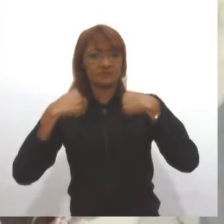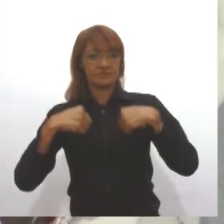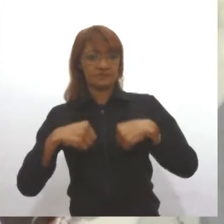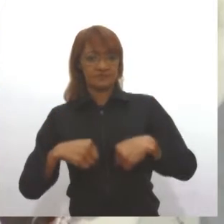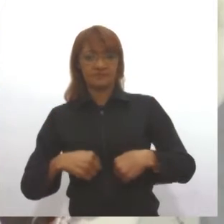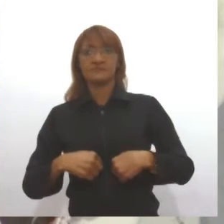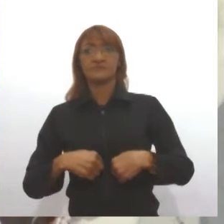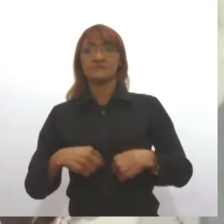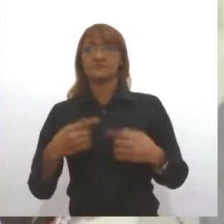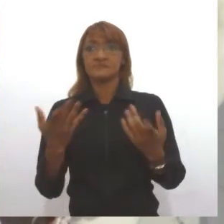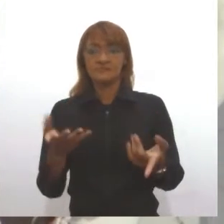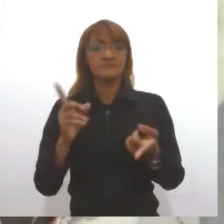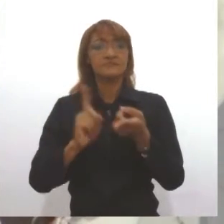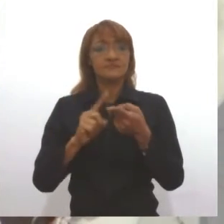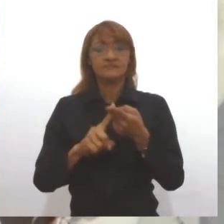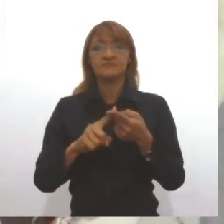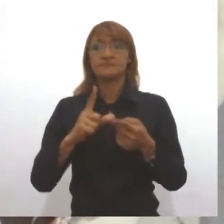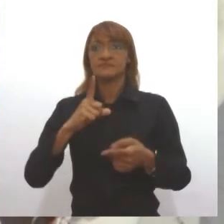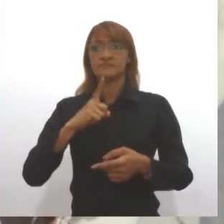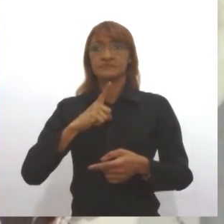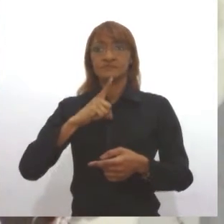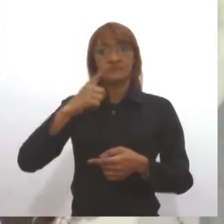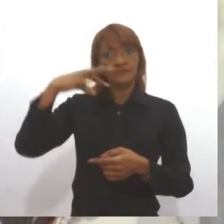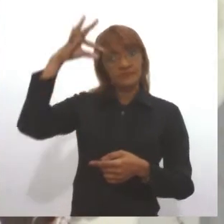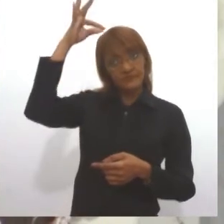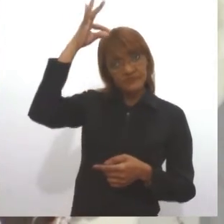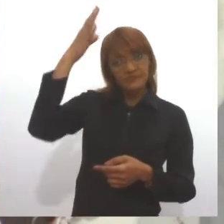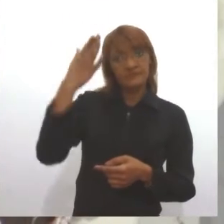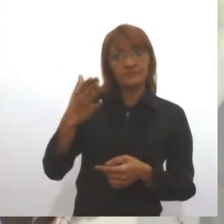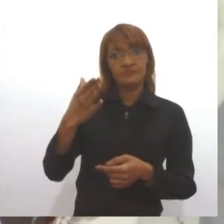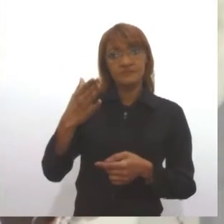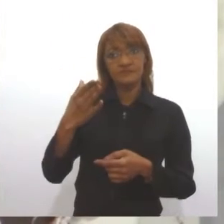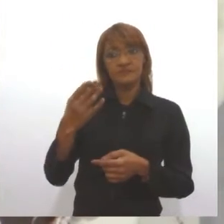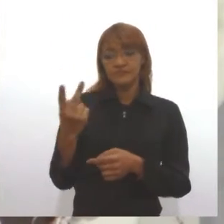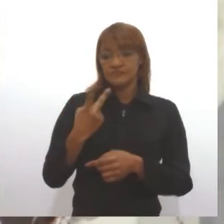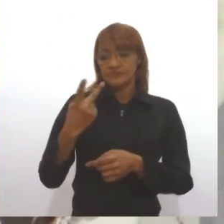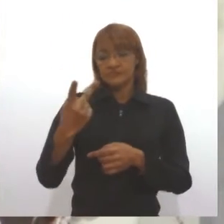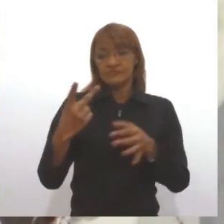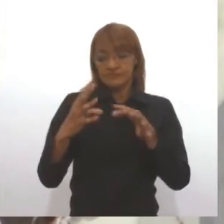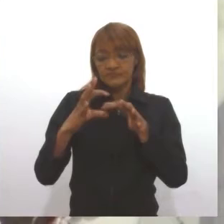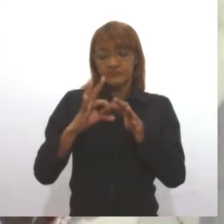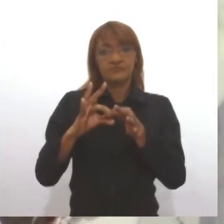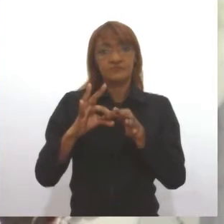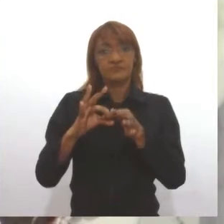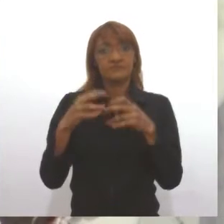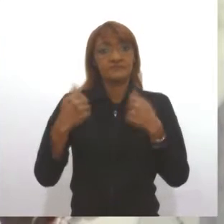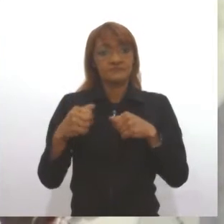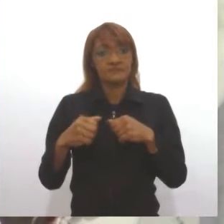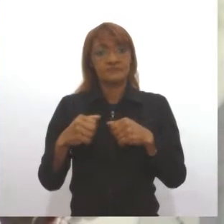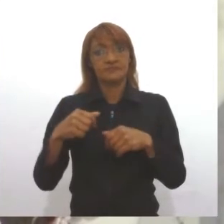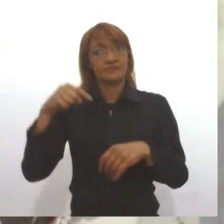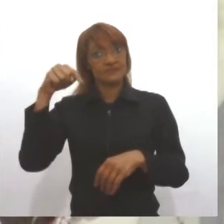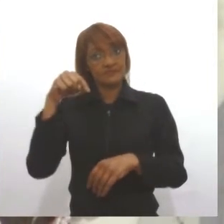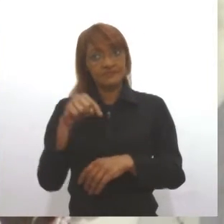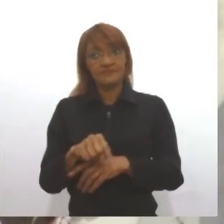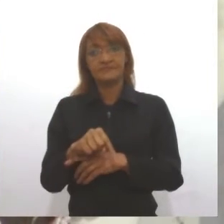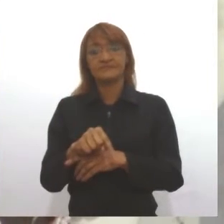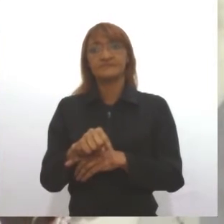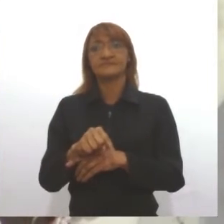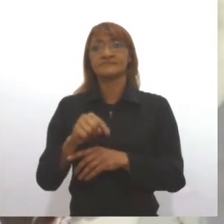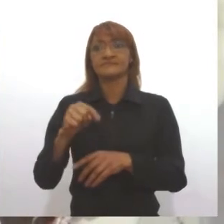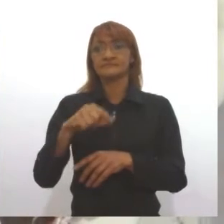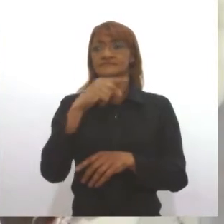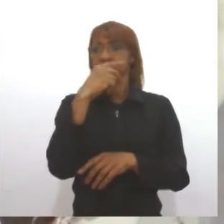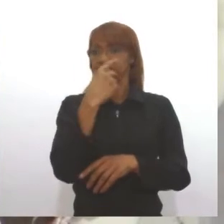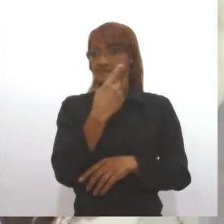os órgãos, e também é feito de espírito. Então os dois precisam se unir, né, para poder se tratar. E na Umbanda a gente trata dessa forma, não